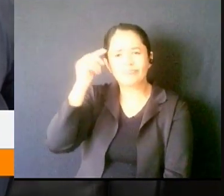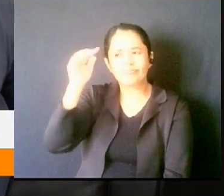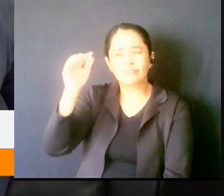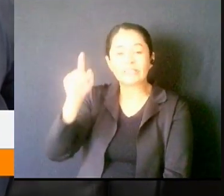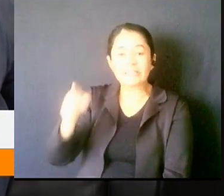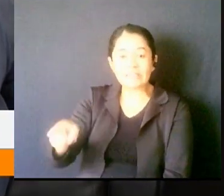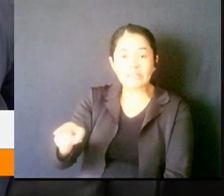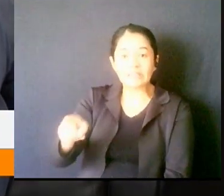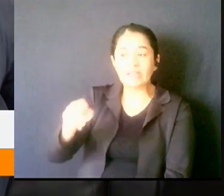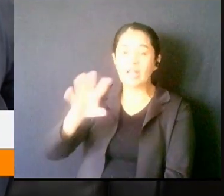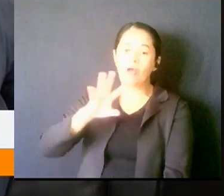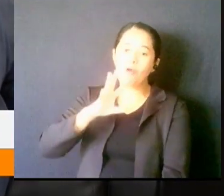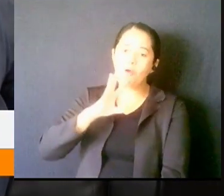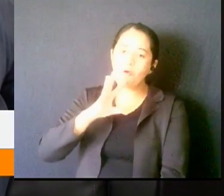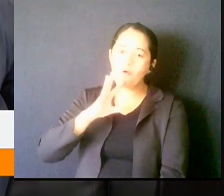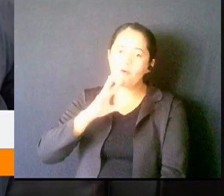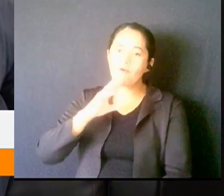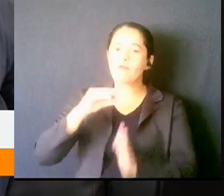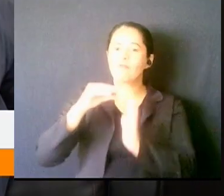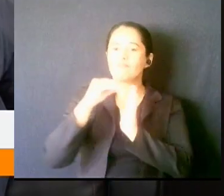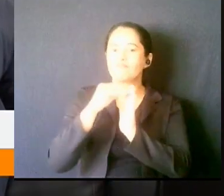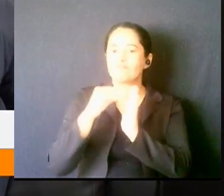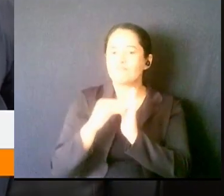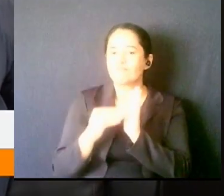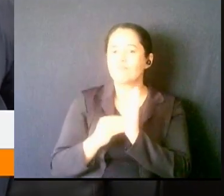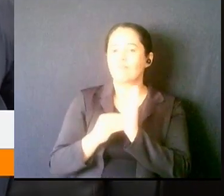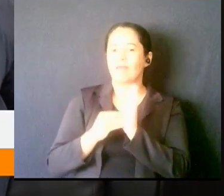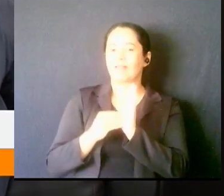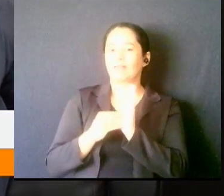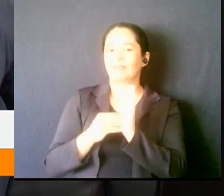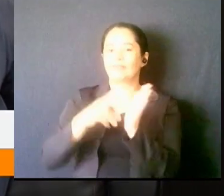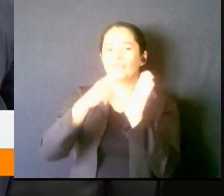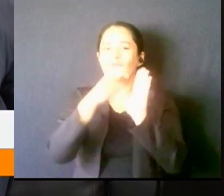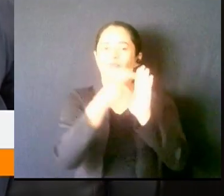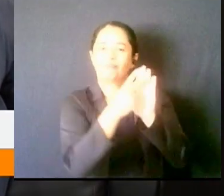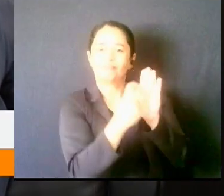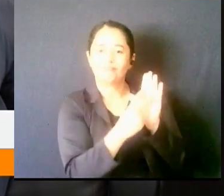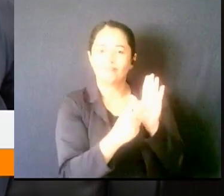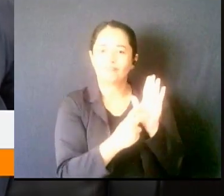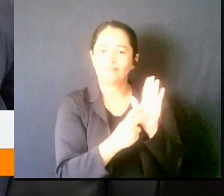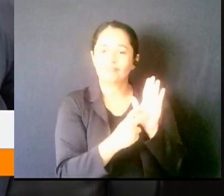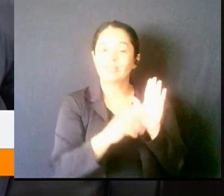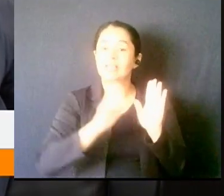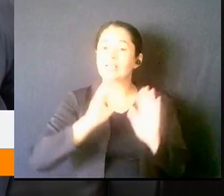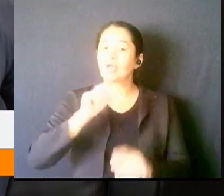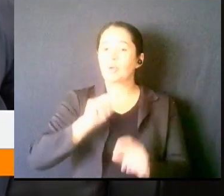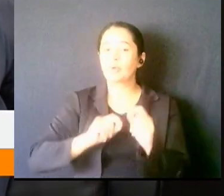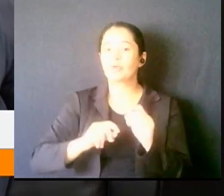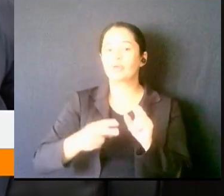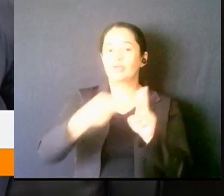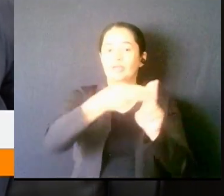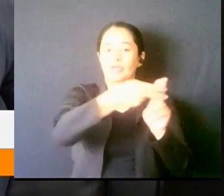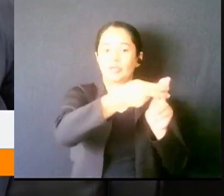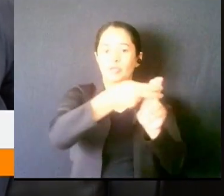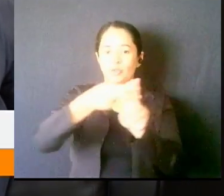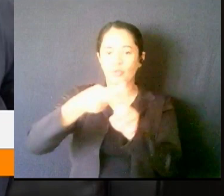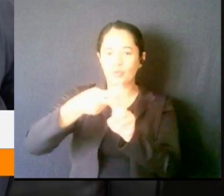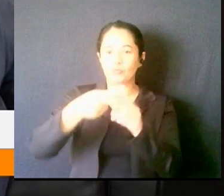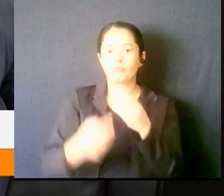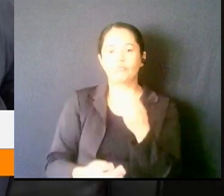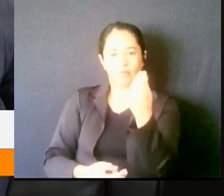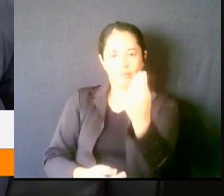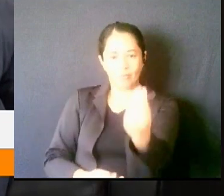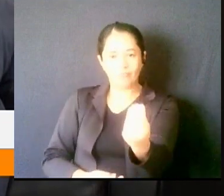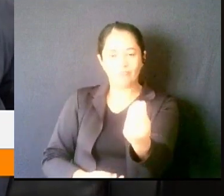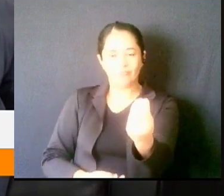os métodos, né, contraceptivos que são disponibilizados pelo Sistema Único de Saúde. E,